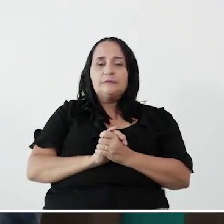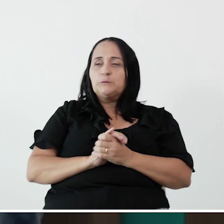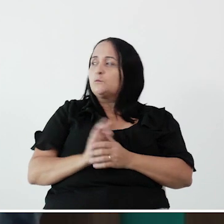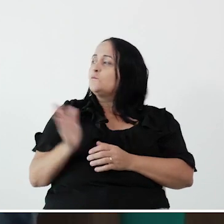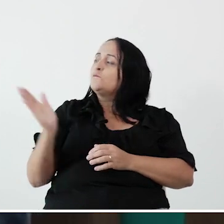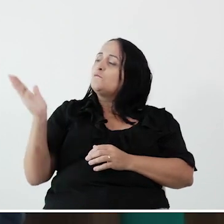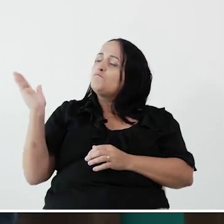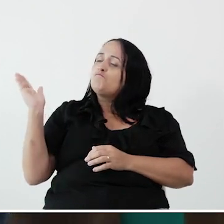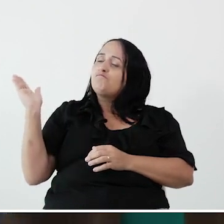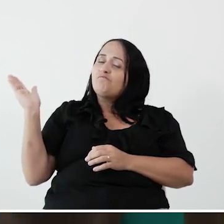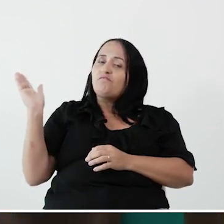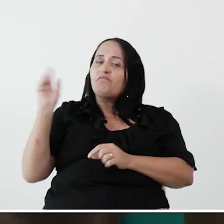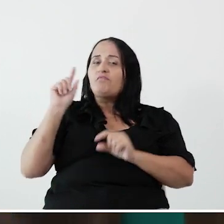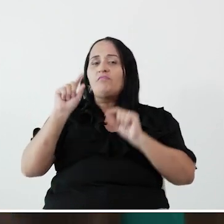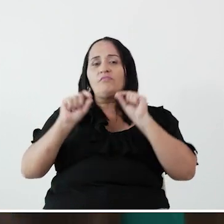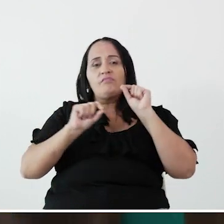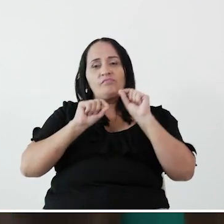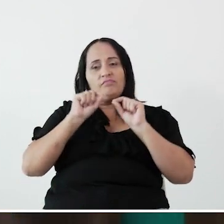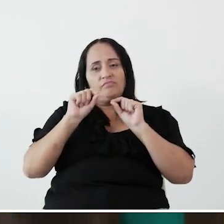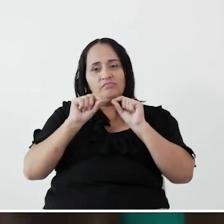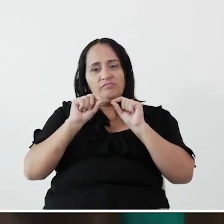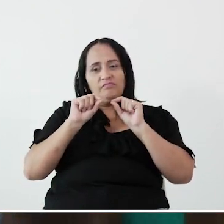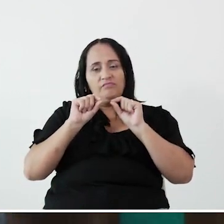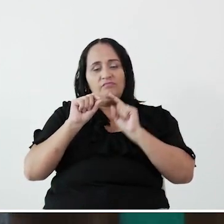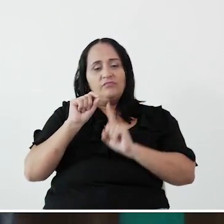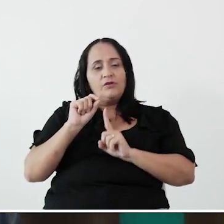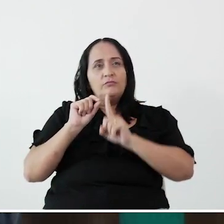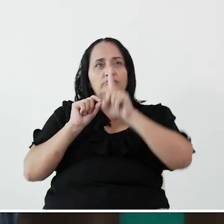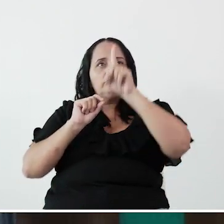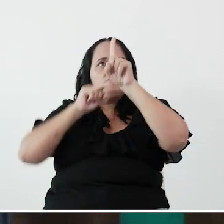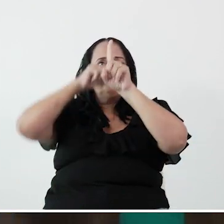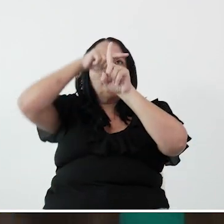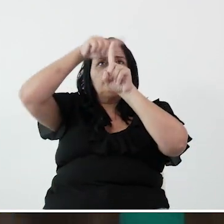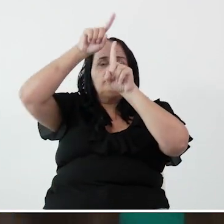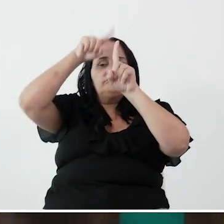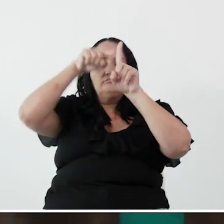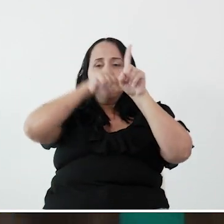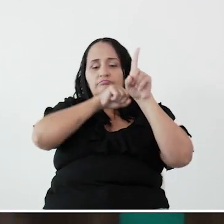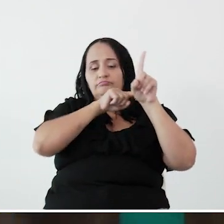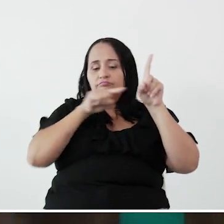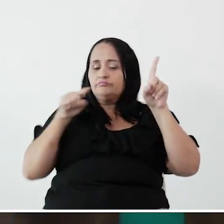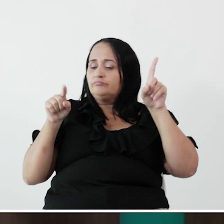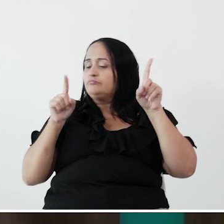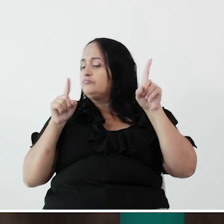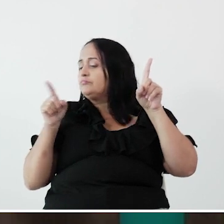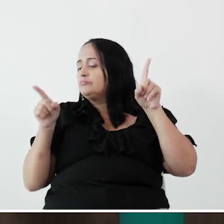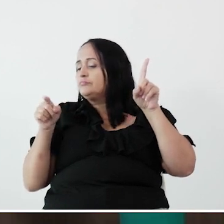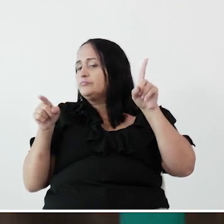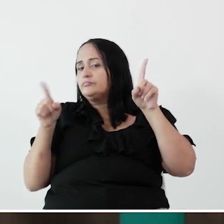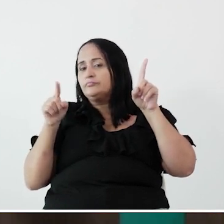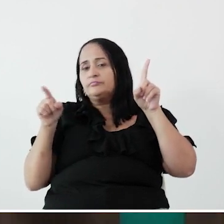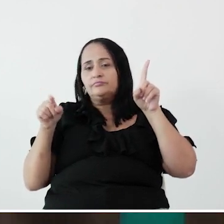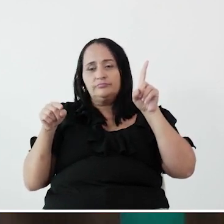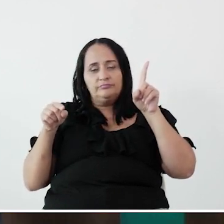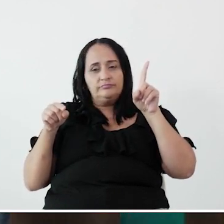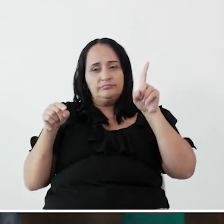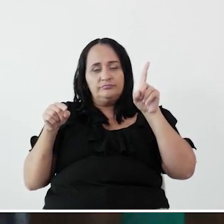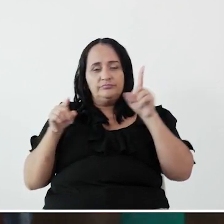cartesianas? Relembrando aqui para você, é um eixo formado por duas